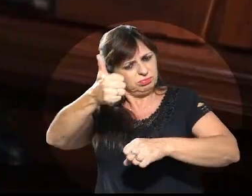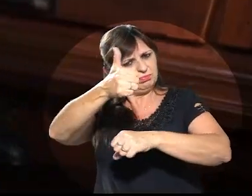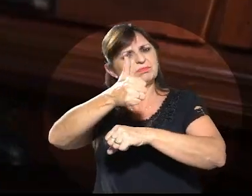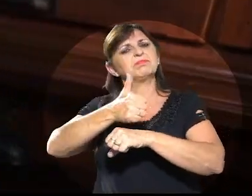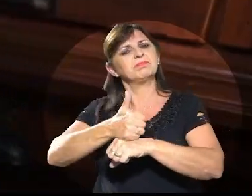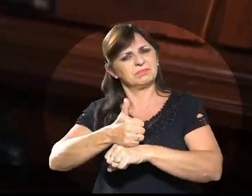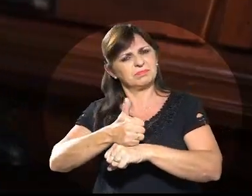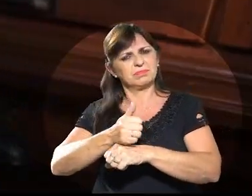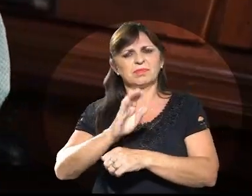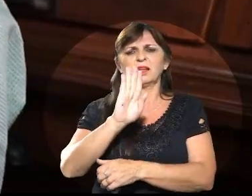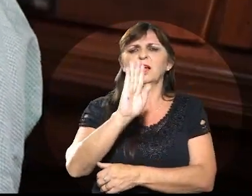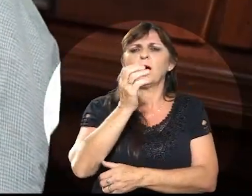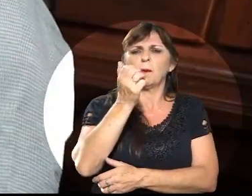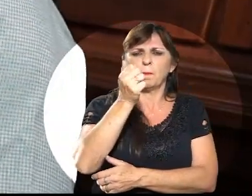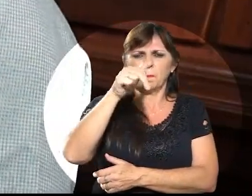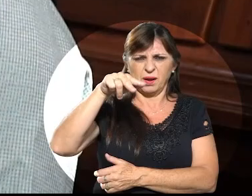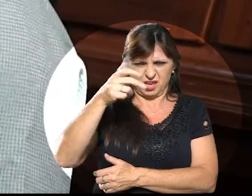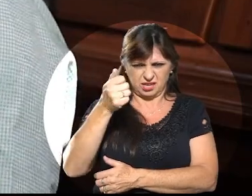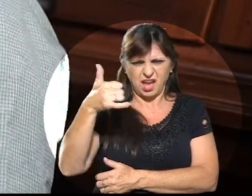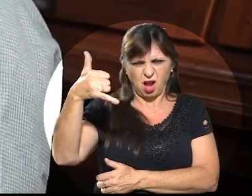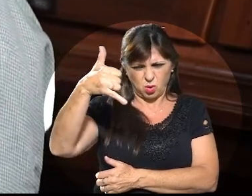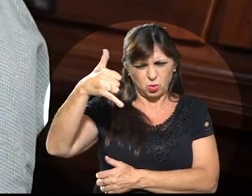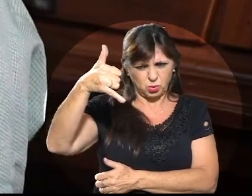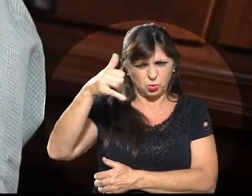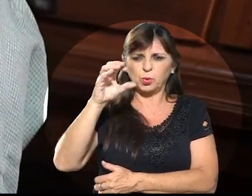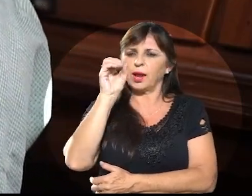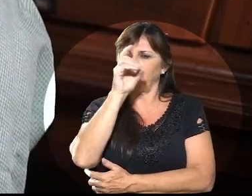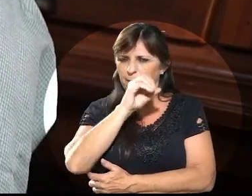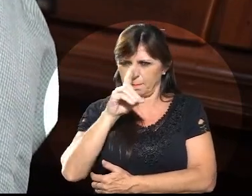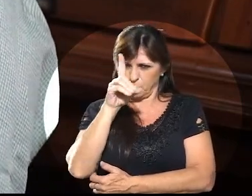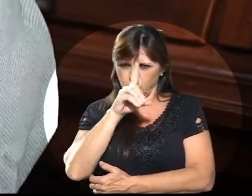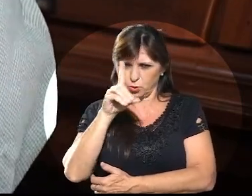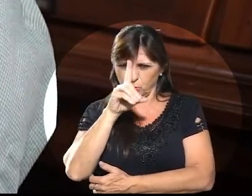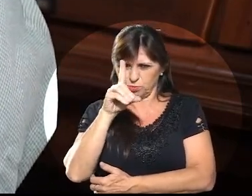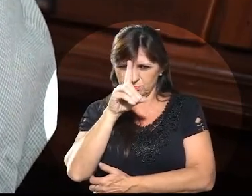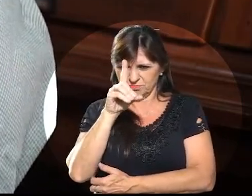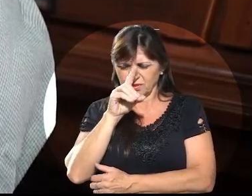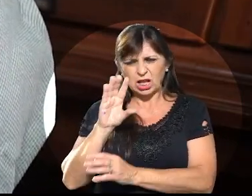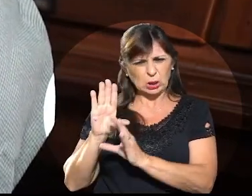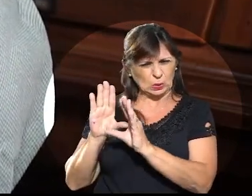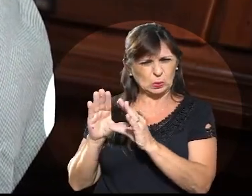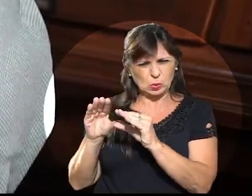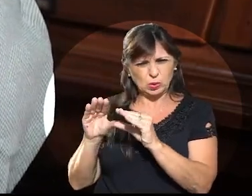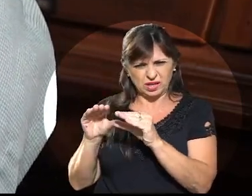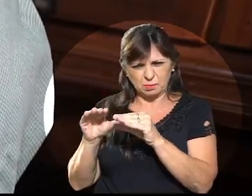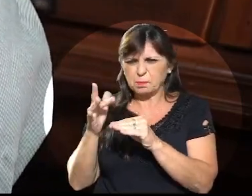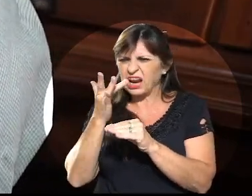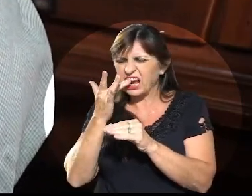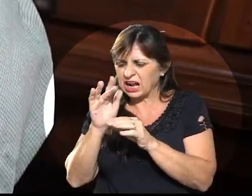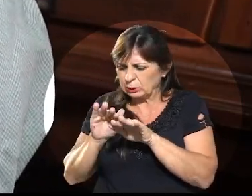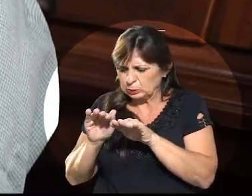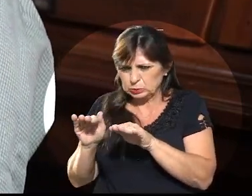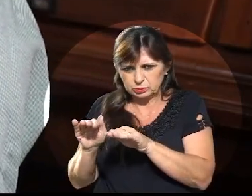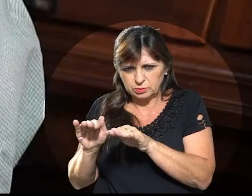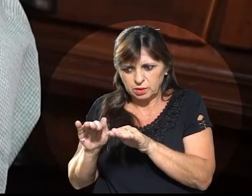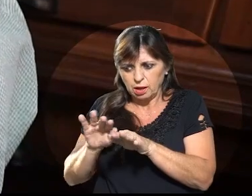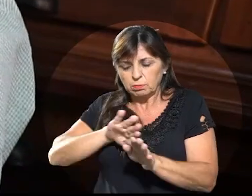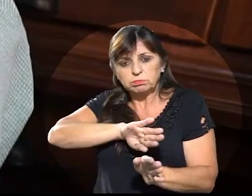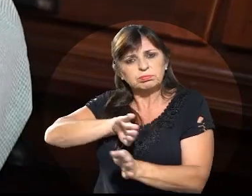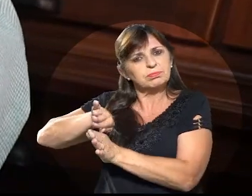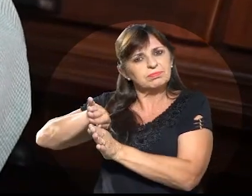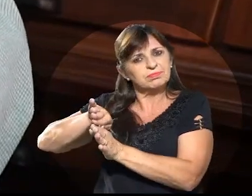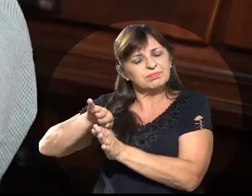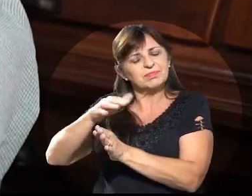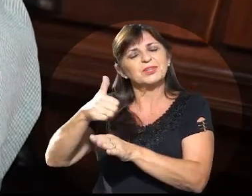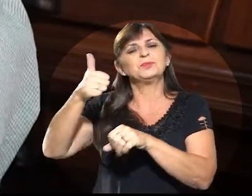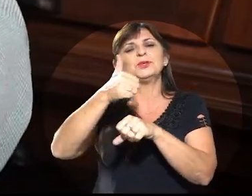são de região muçulmana, então não comem carne de porco. O que que o azeite de oliva, o